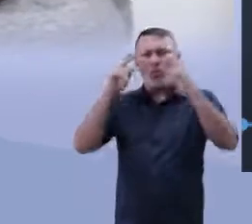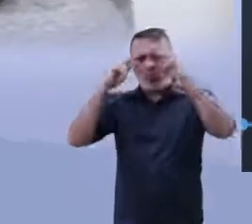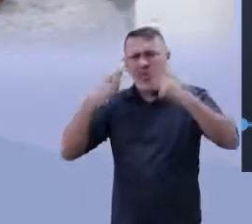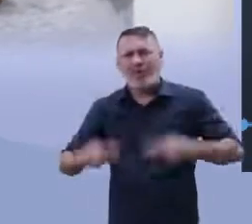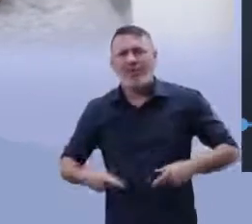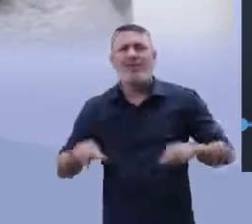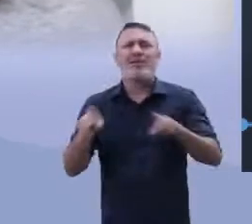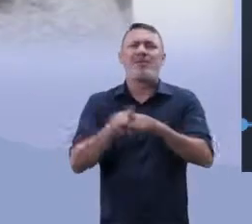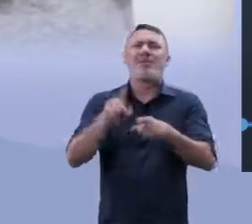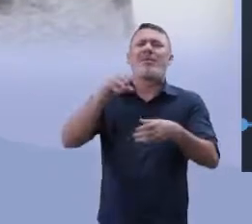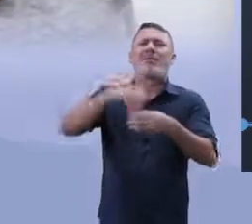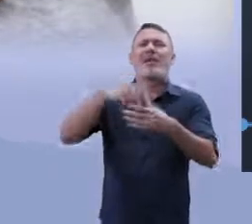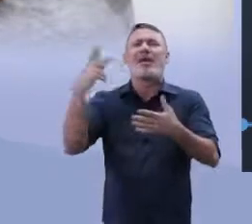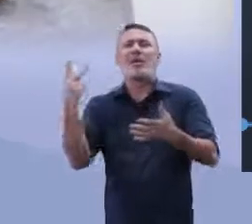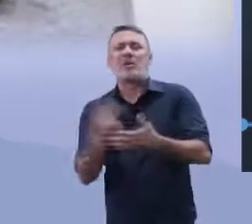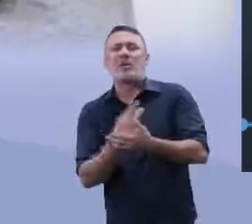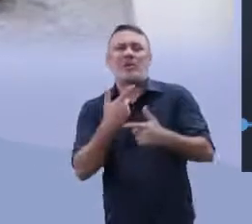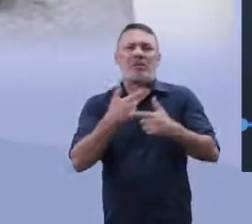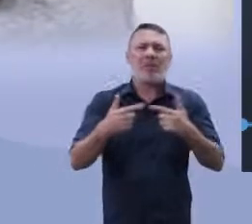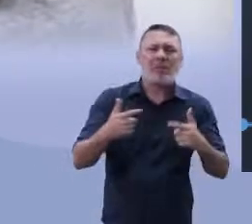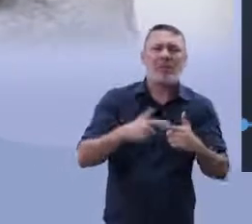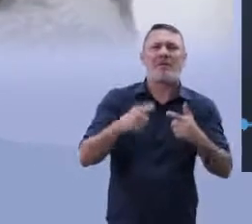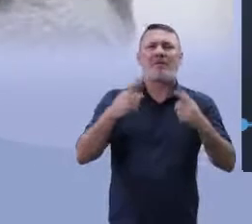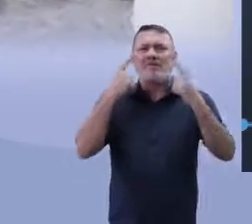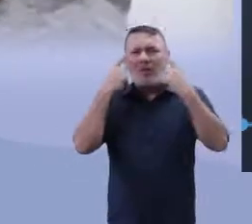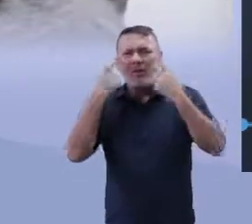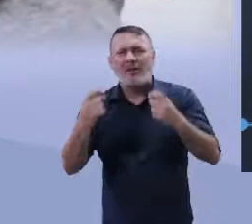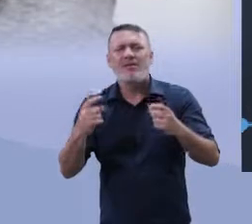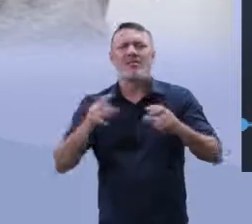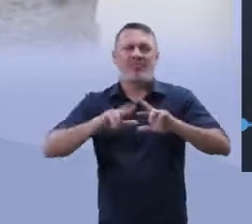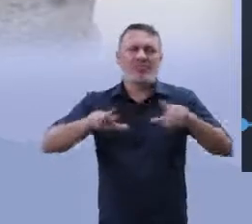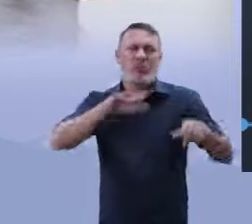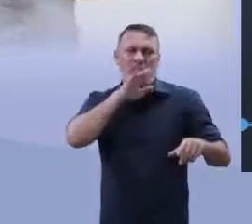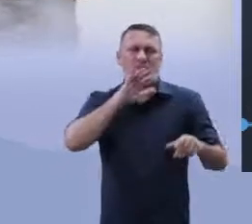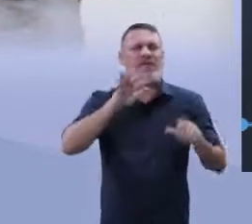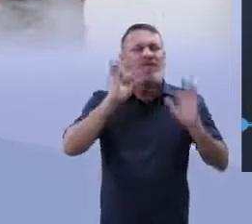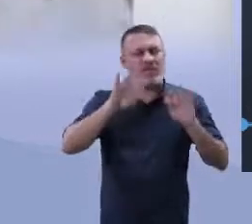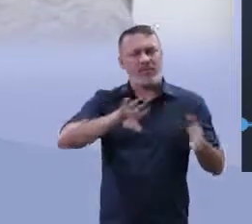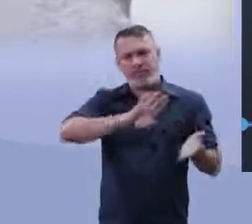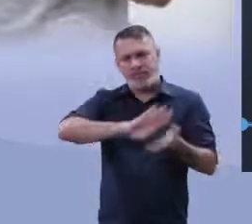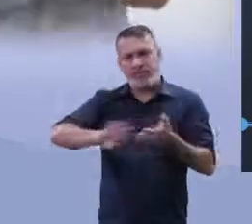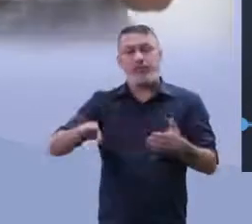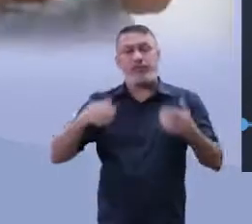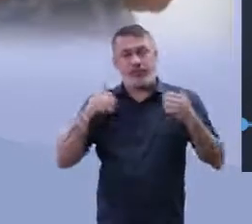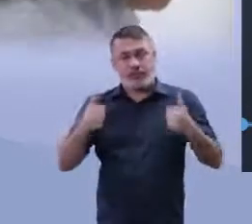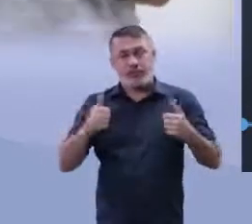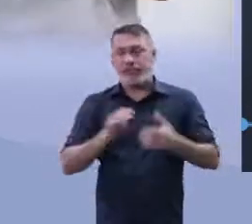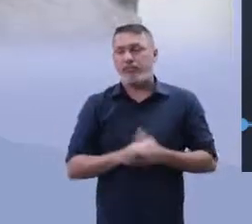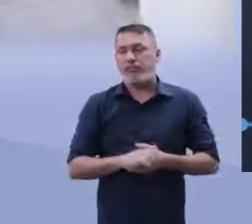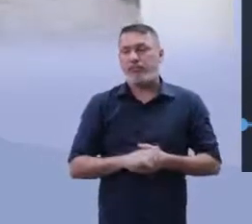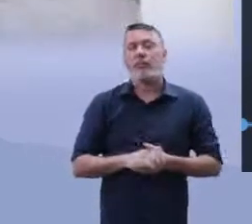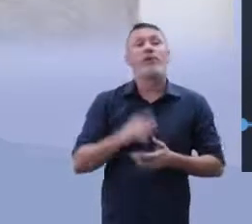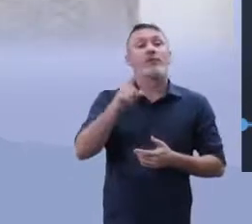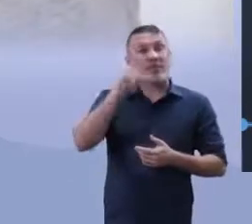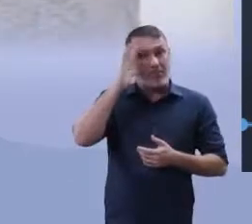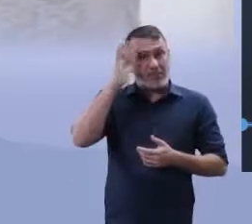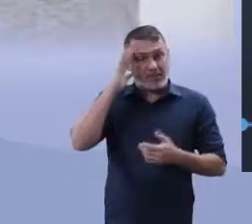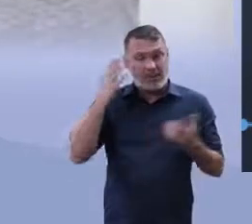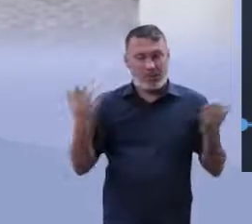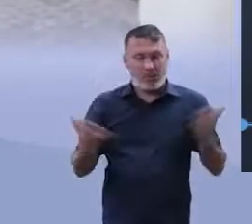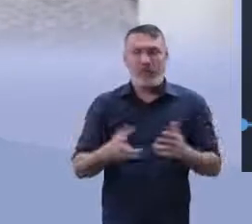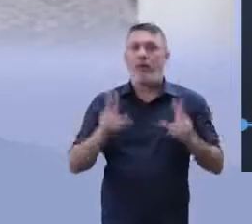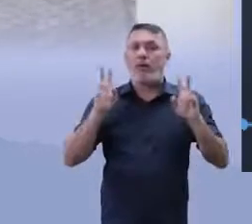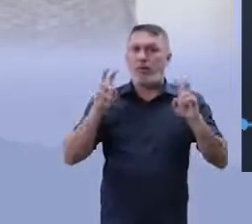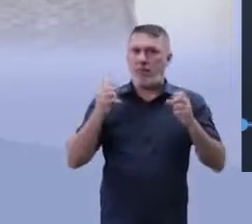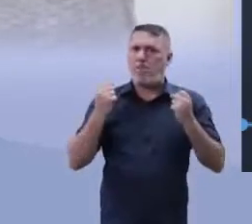Melhorar as tragédias, acabar com as tragédias existentes dentro do nosso sistema prisional. Meus alunos, então pense o seguinte, nós falamos um